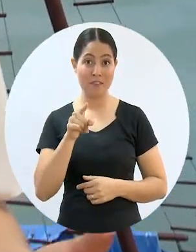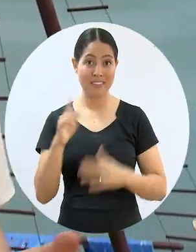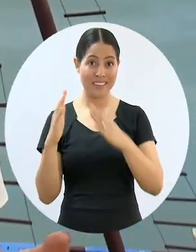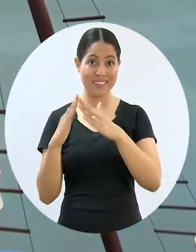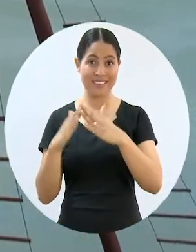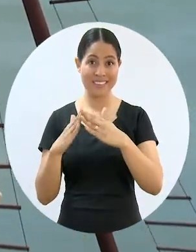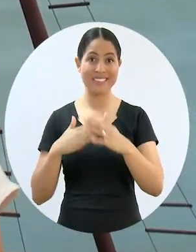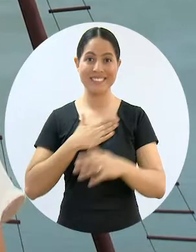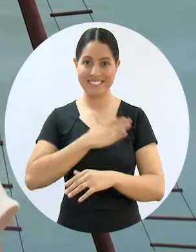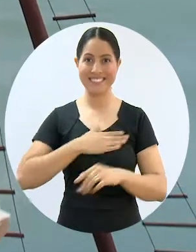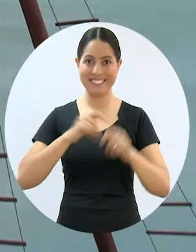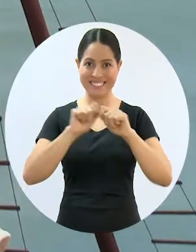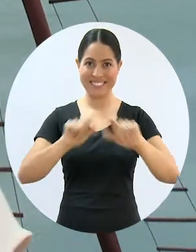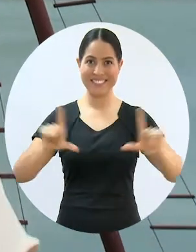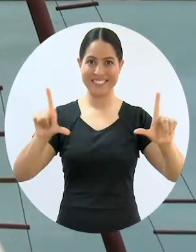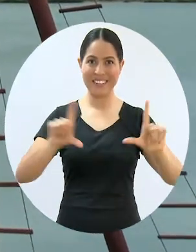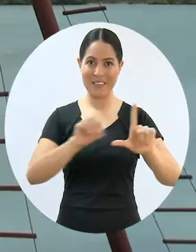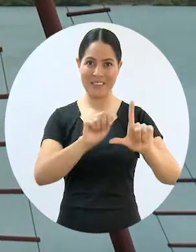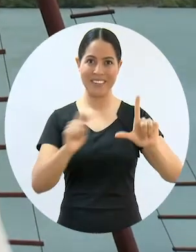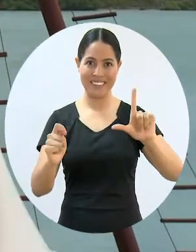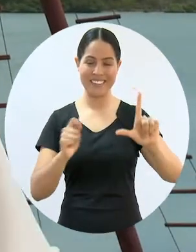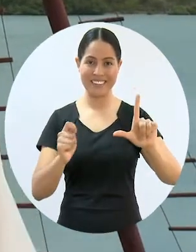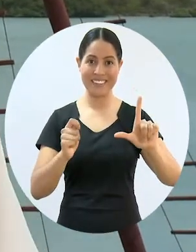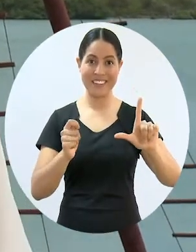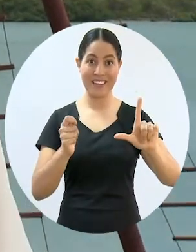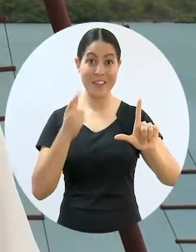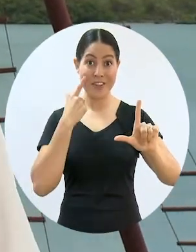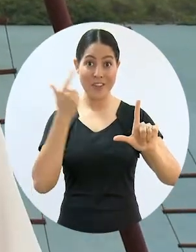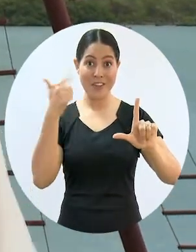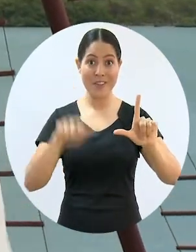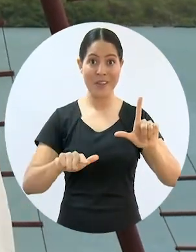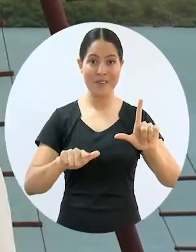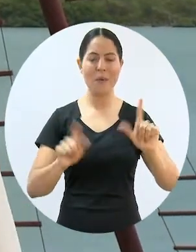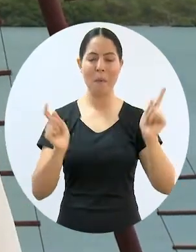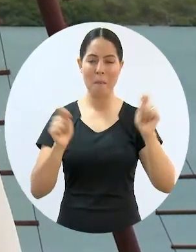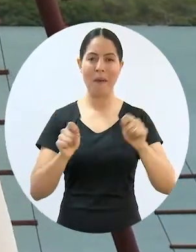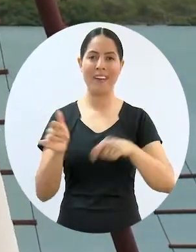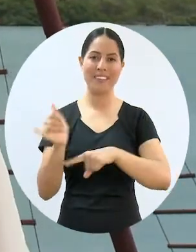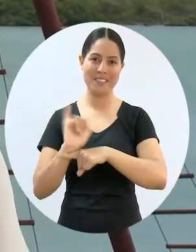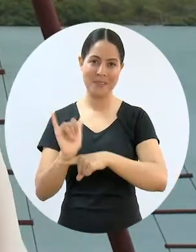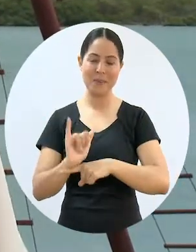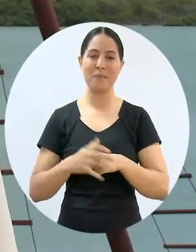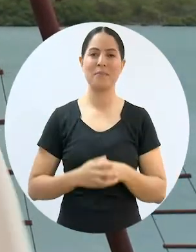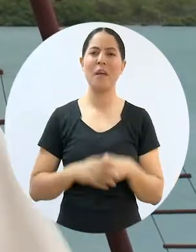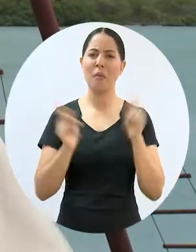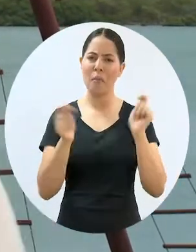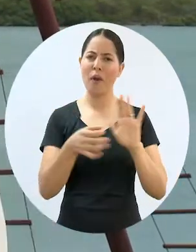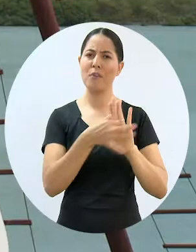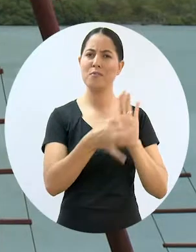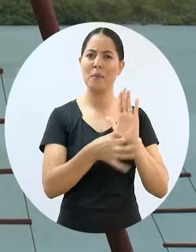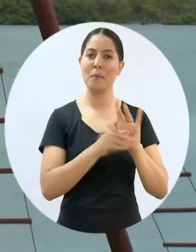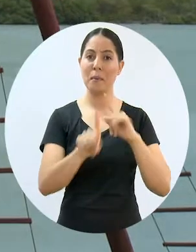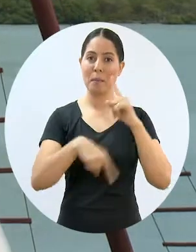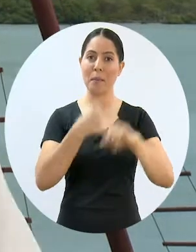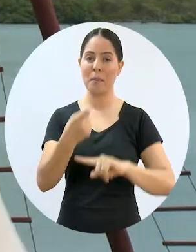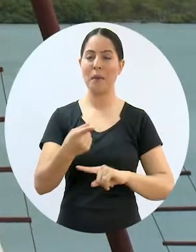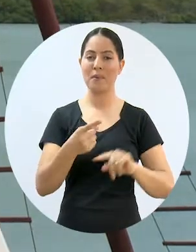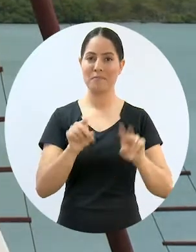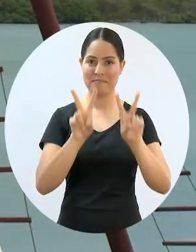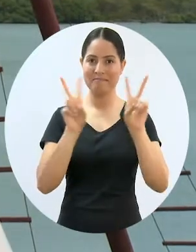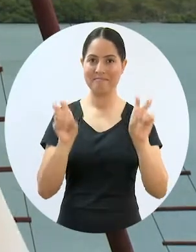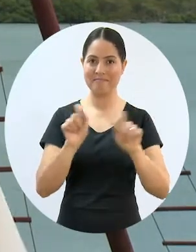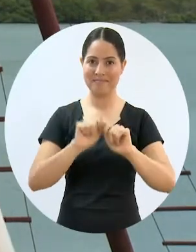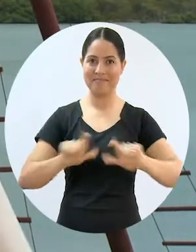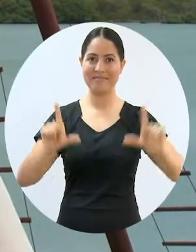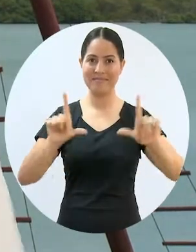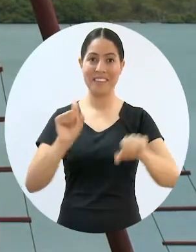casa, gostou do nosso programa, quer revê-lo? Vai na nossa página no YouTube. E você já sabe que pode sugerir uma pauta para o próximo programa, então